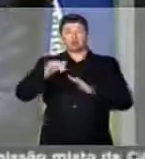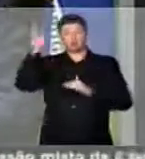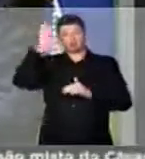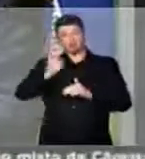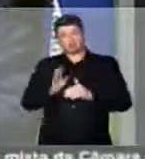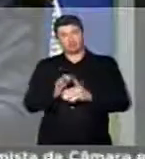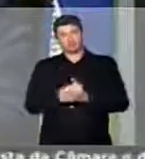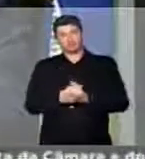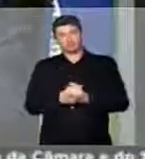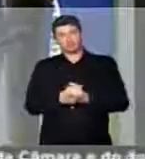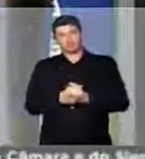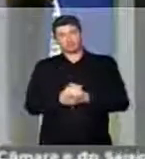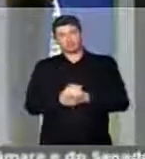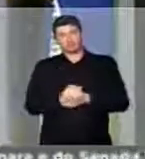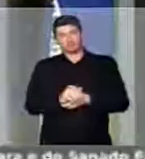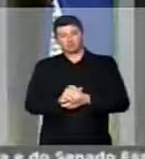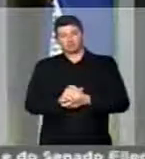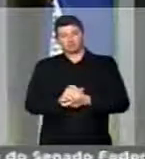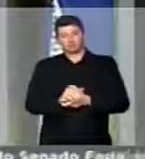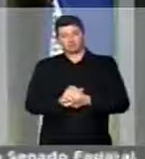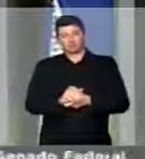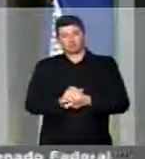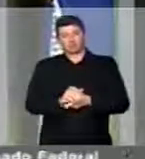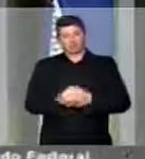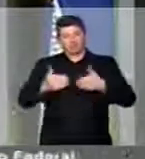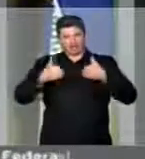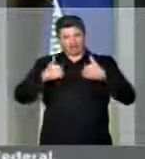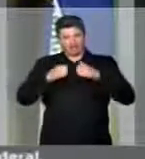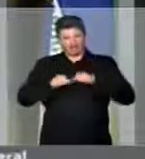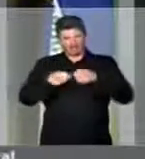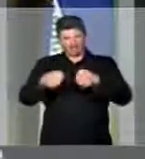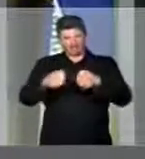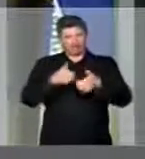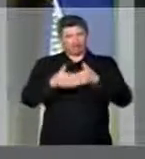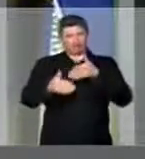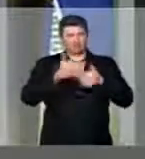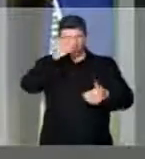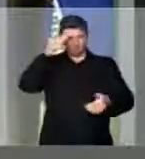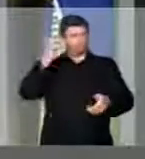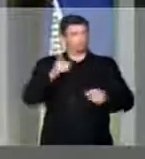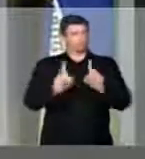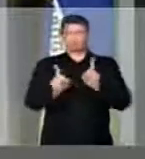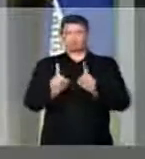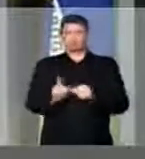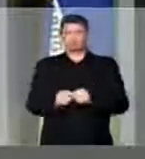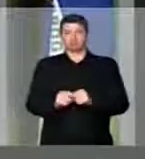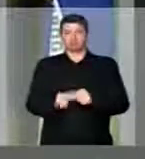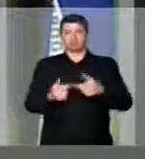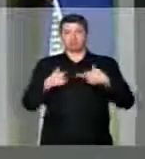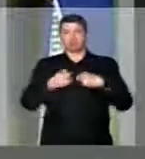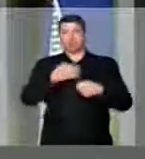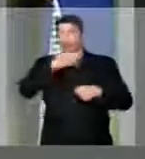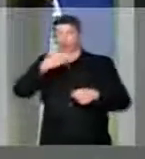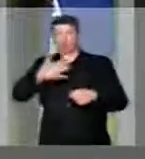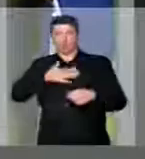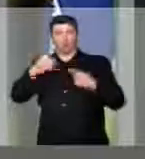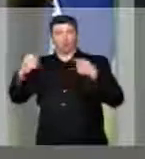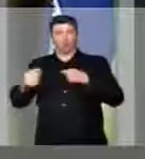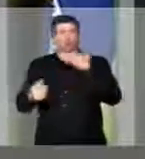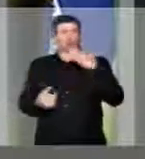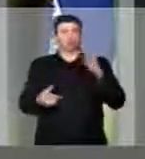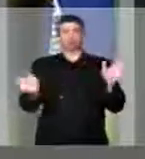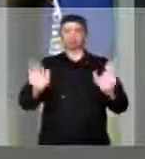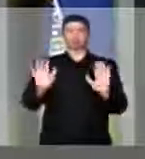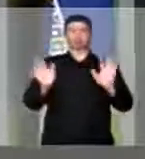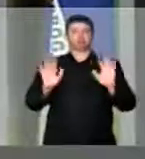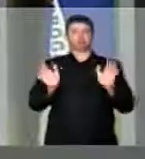país. E eu aqui não estou fazendo a defesa de quem quer que seja, nem adotando posição contrária